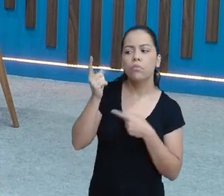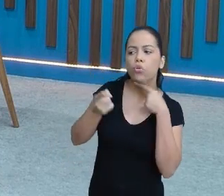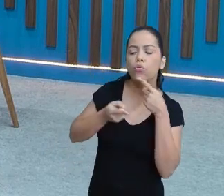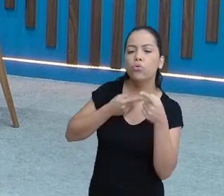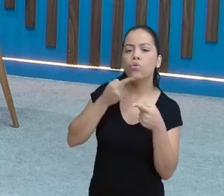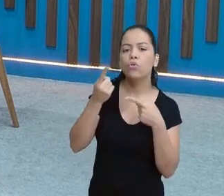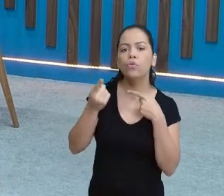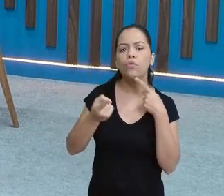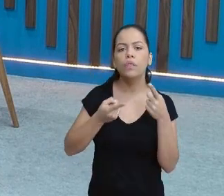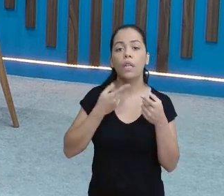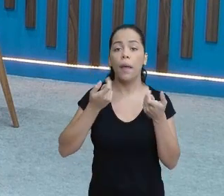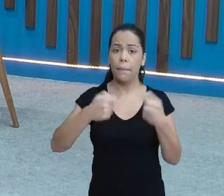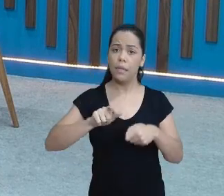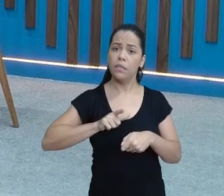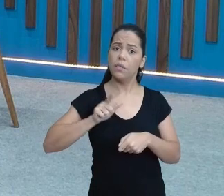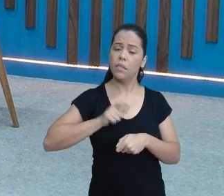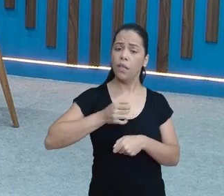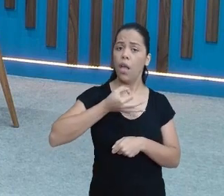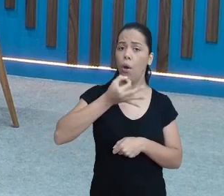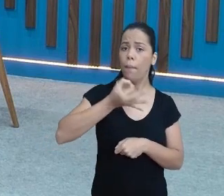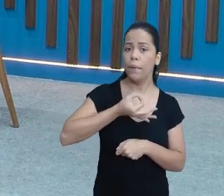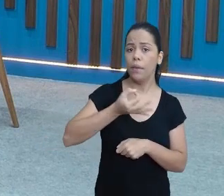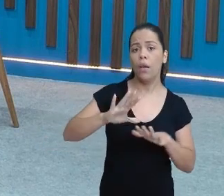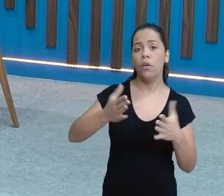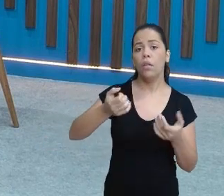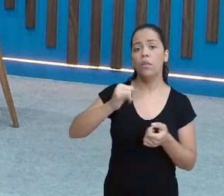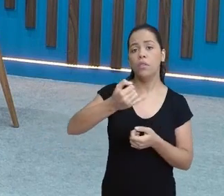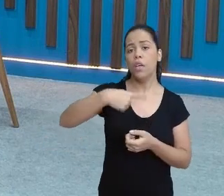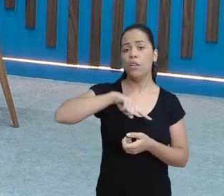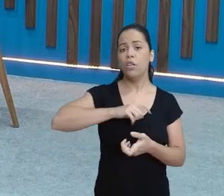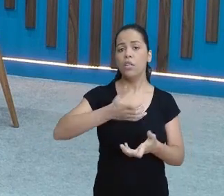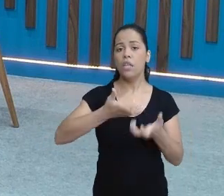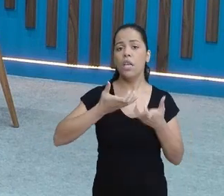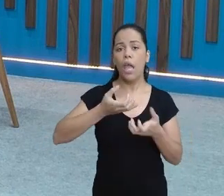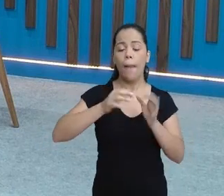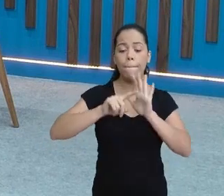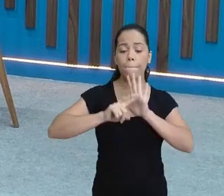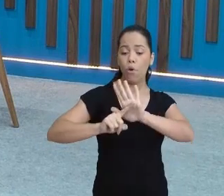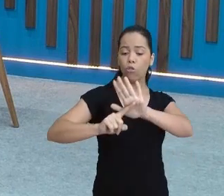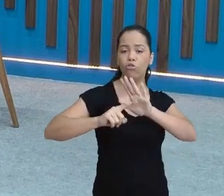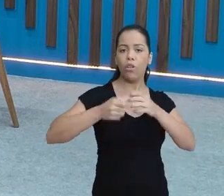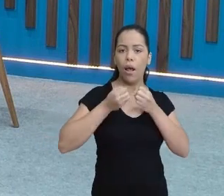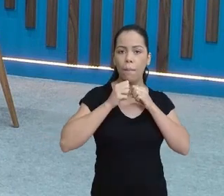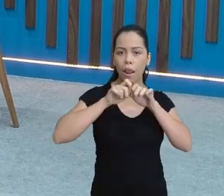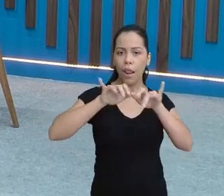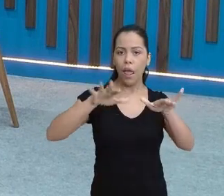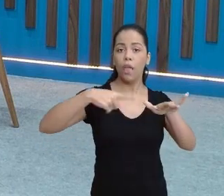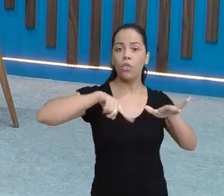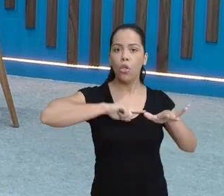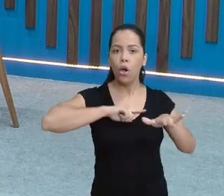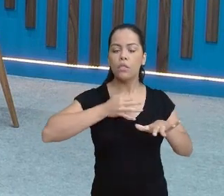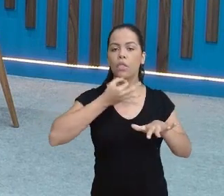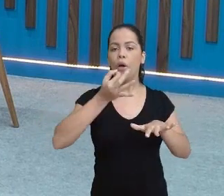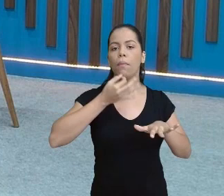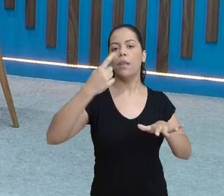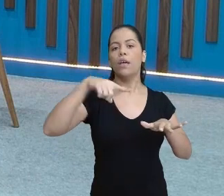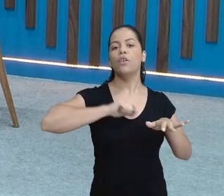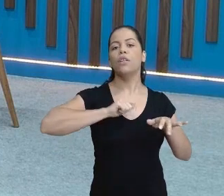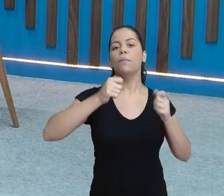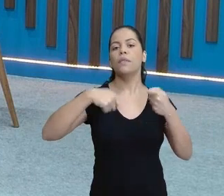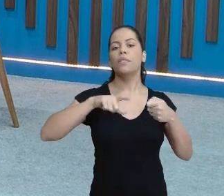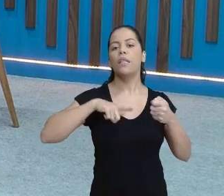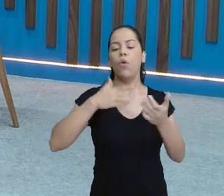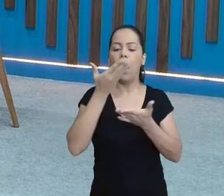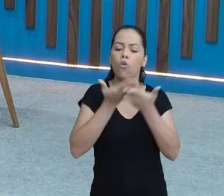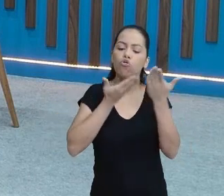se a gente quer botar essa opinião no mundo, fazer uma crítica, a gente precisa do quê? De fundamentos. E isso a